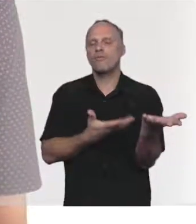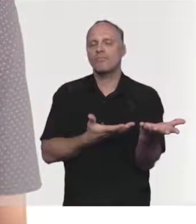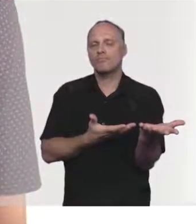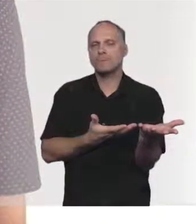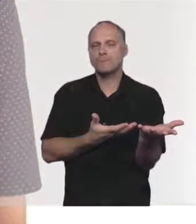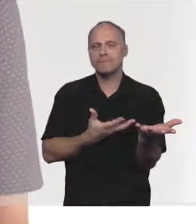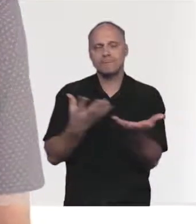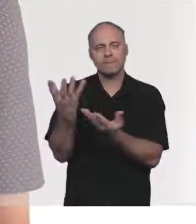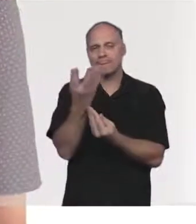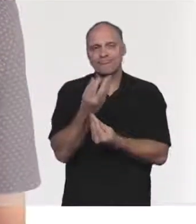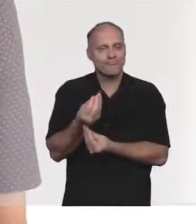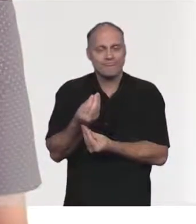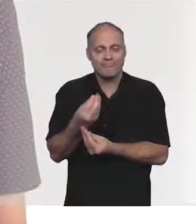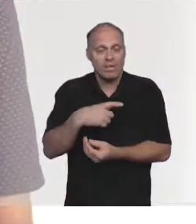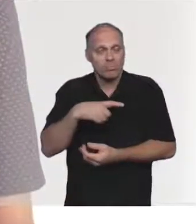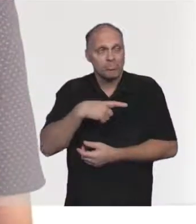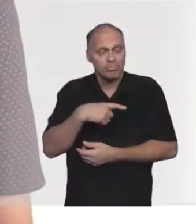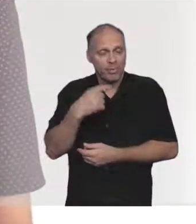Me deu um